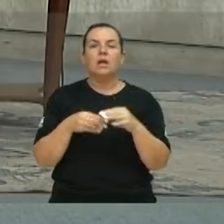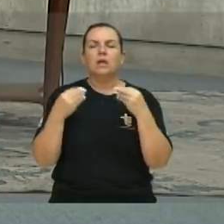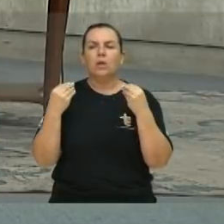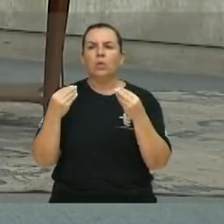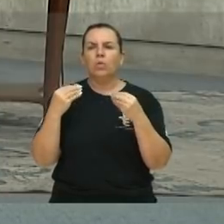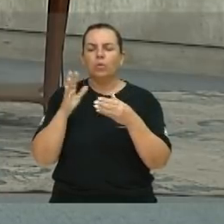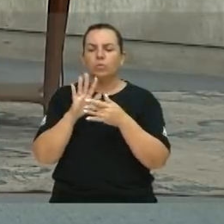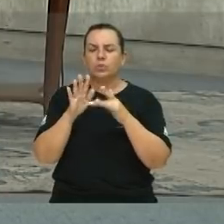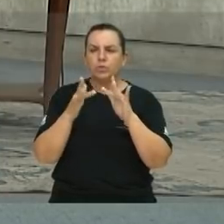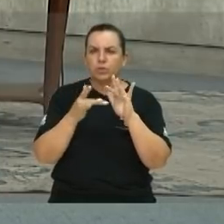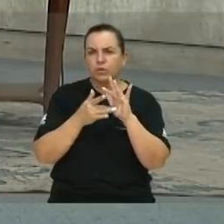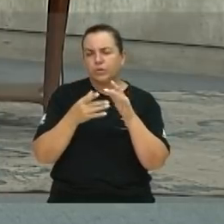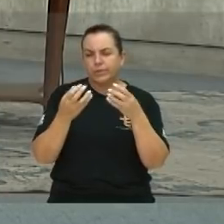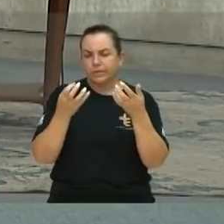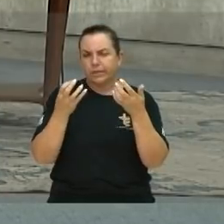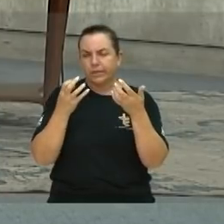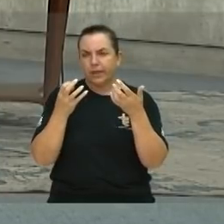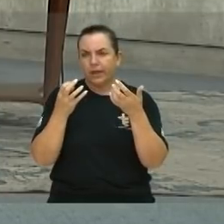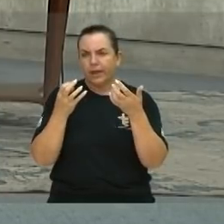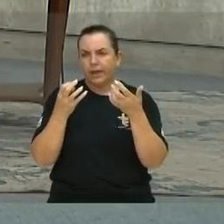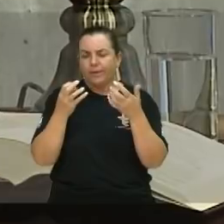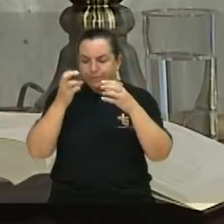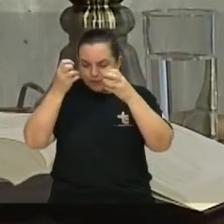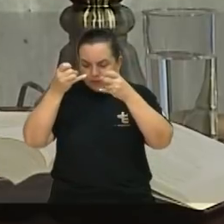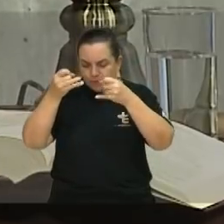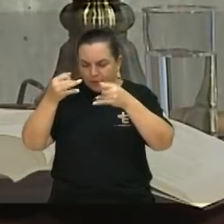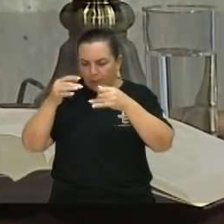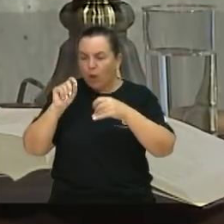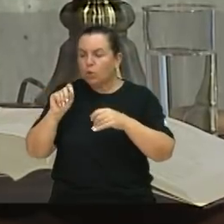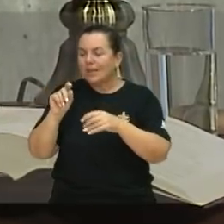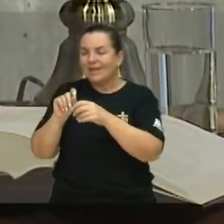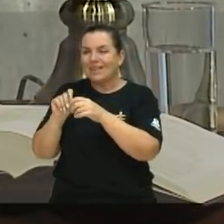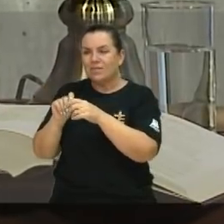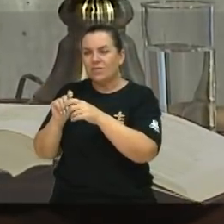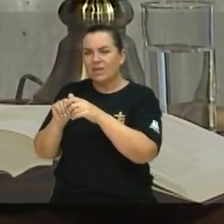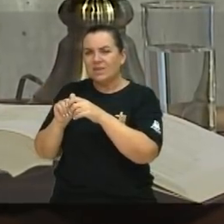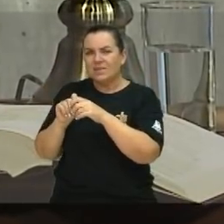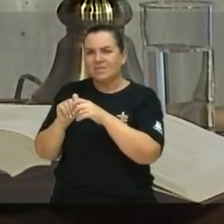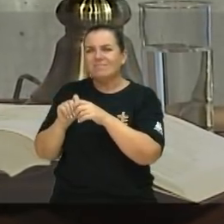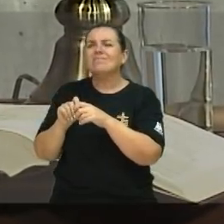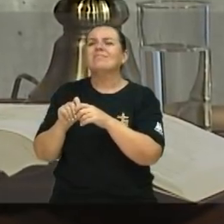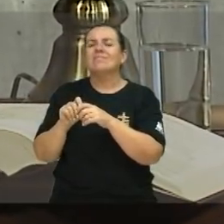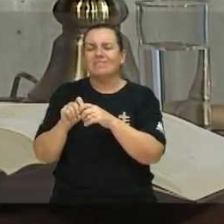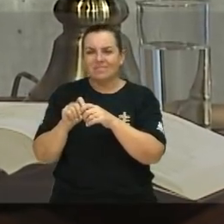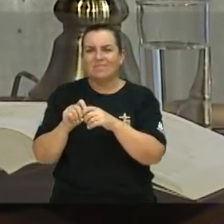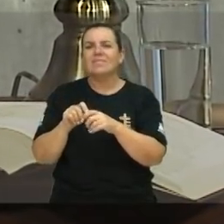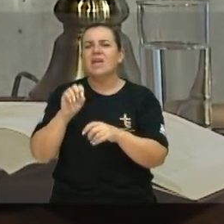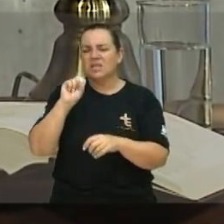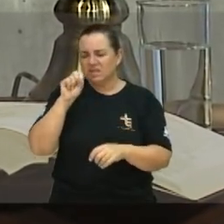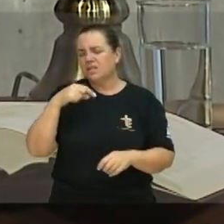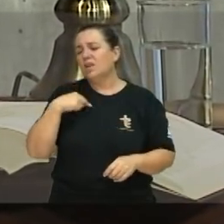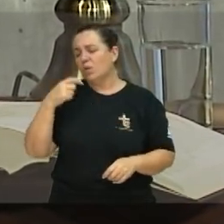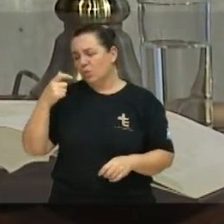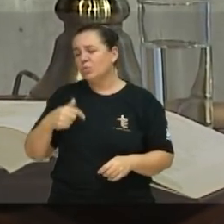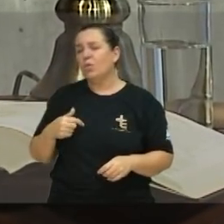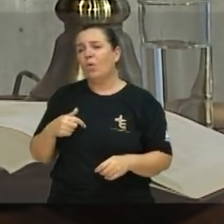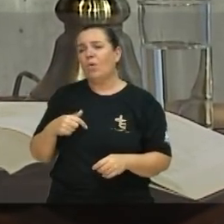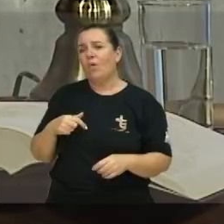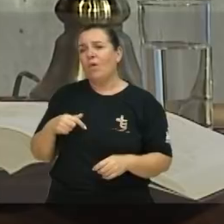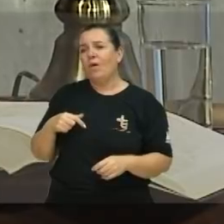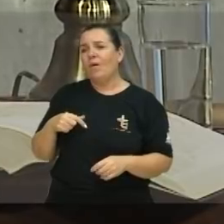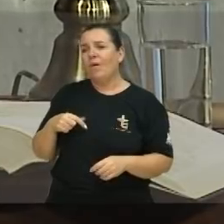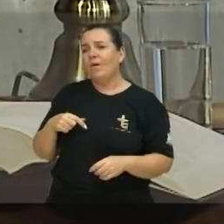como jesus quer destacar o sentido do seu gesto sim sou o mestre